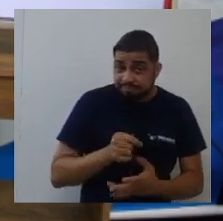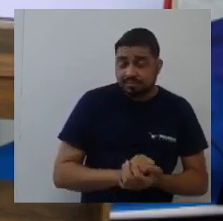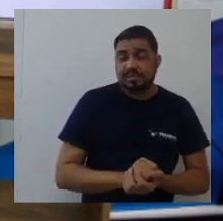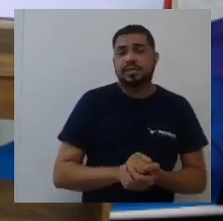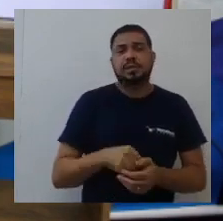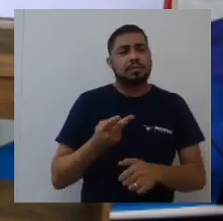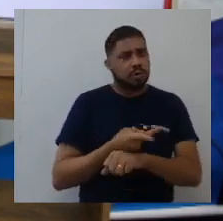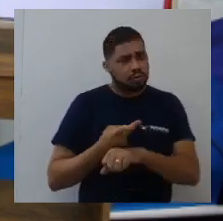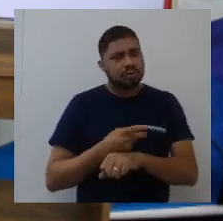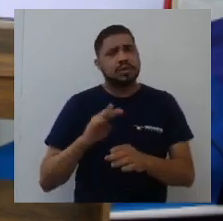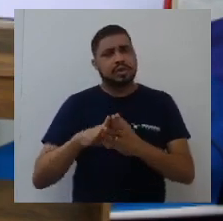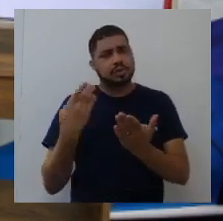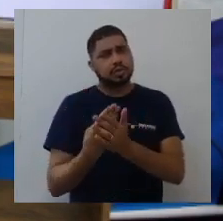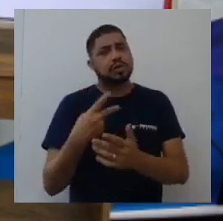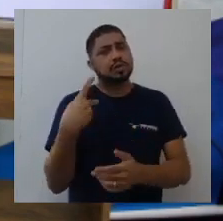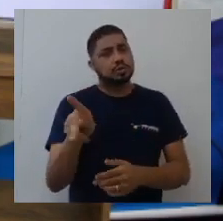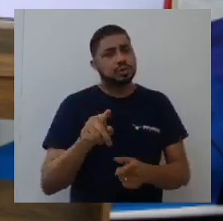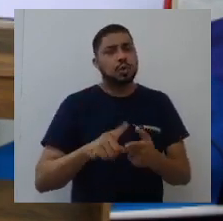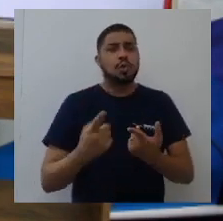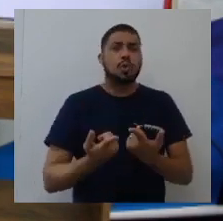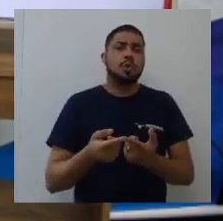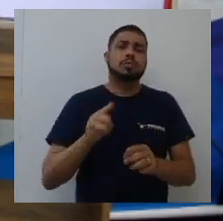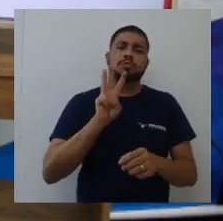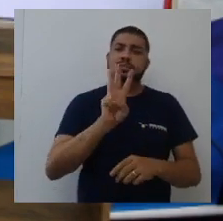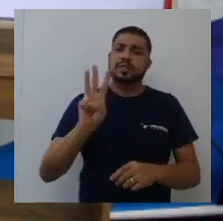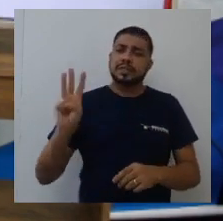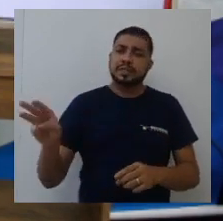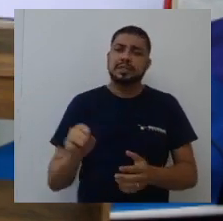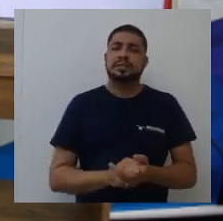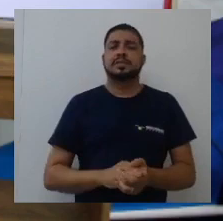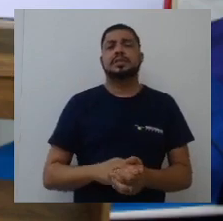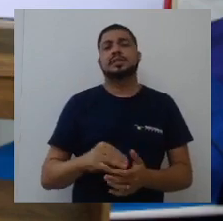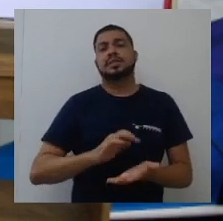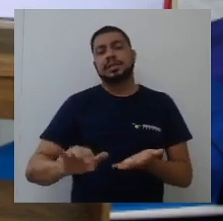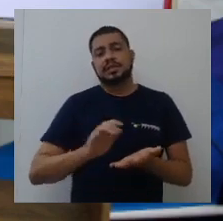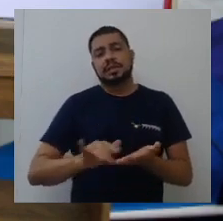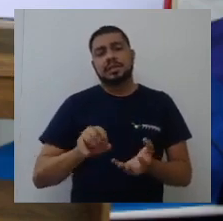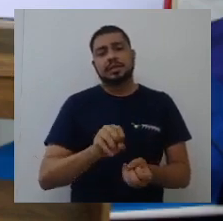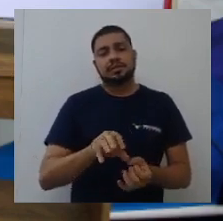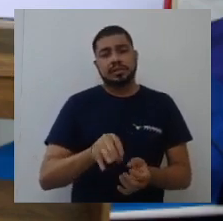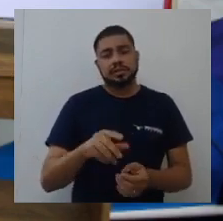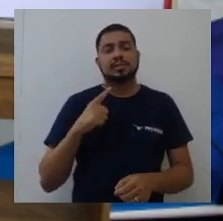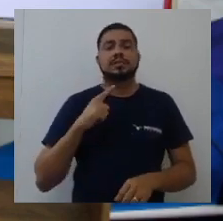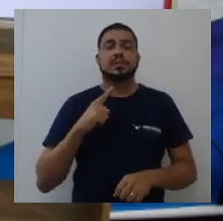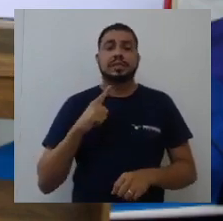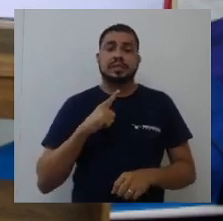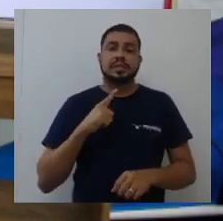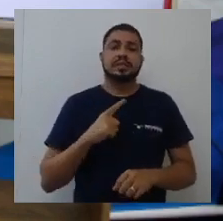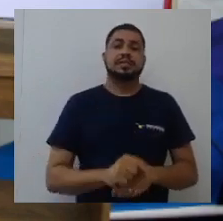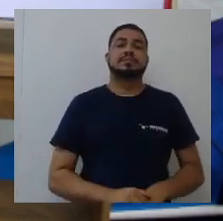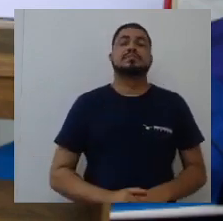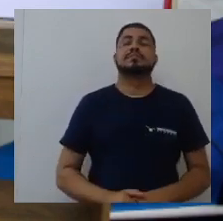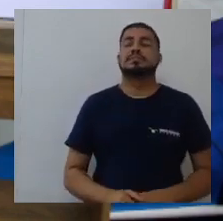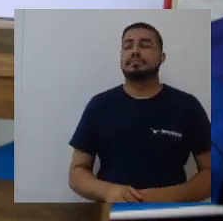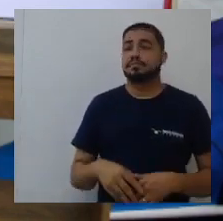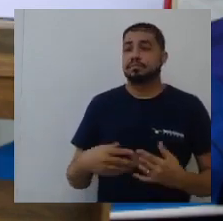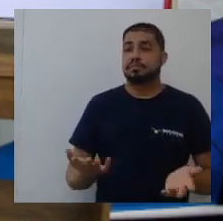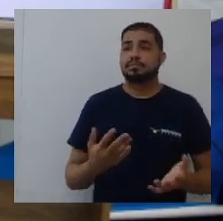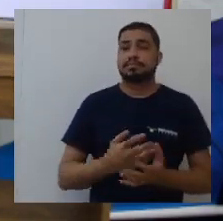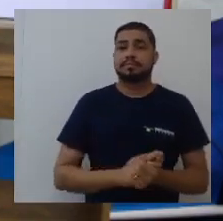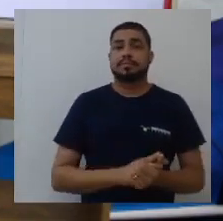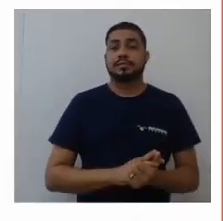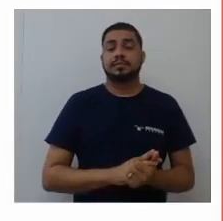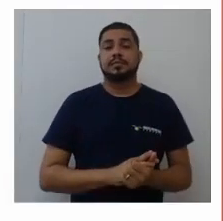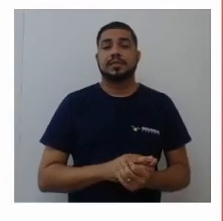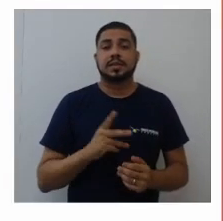mais informações, vai lá no site da Secretaria de Educação que você tem essas informações abertas para você. Então observe, a questão